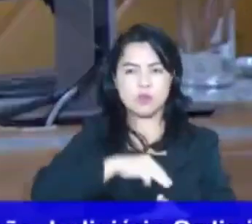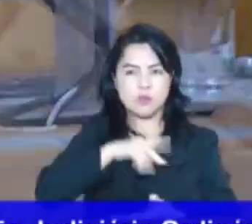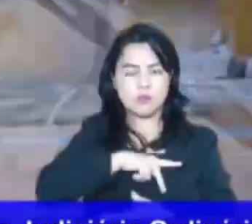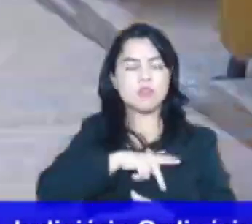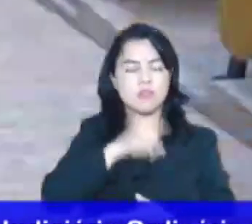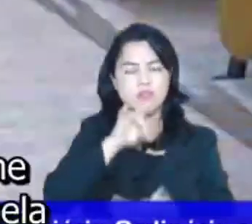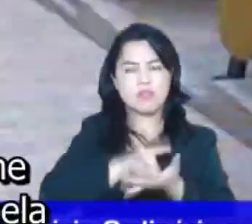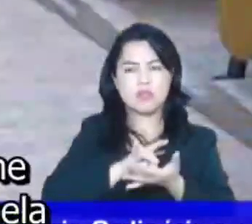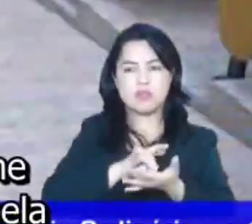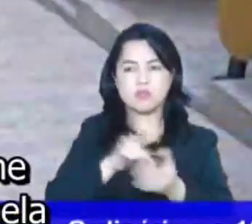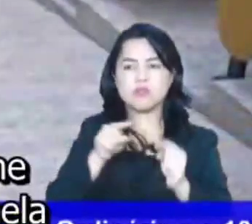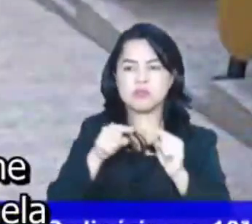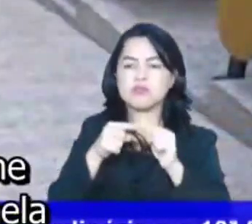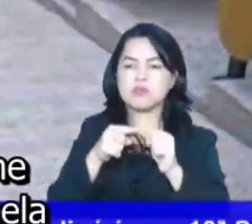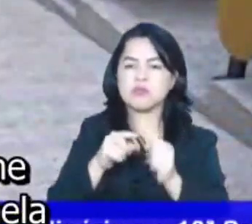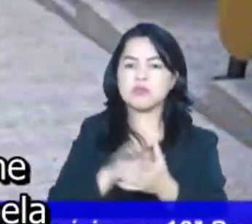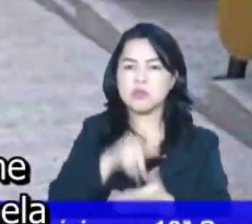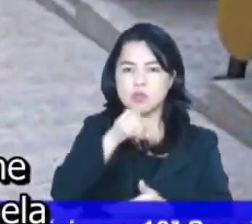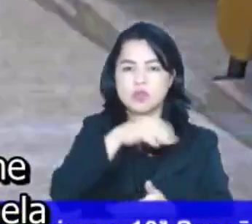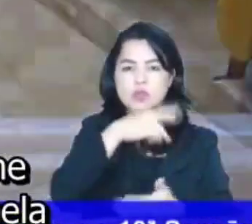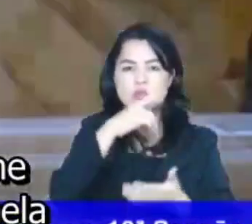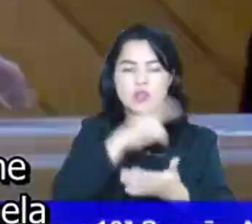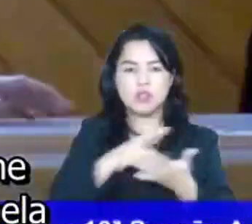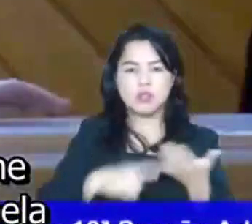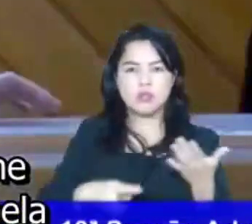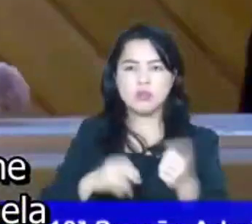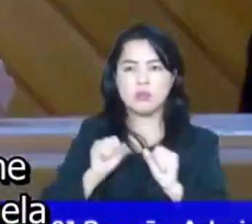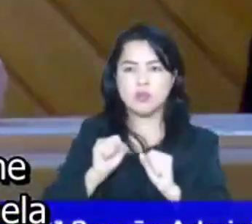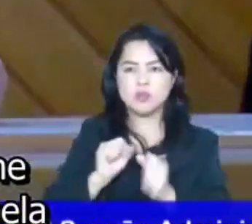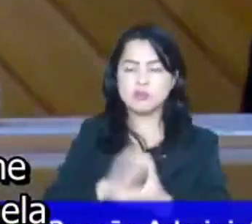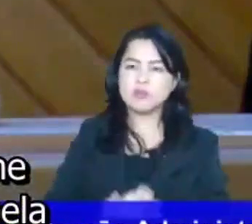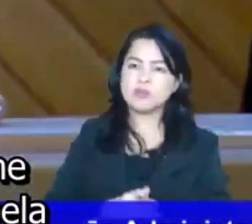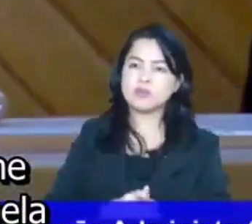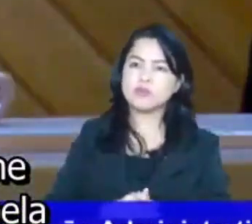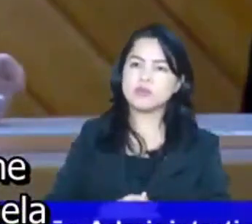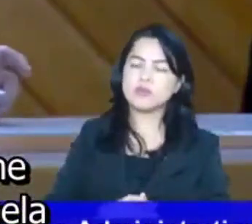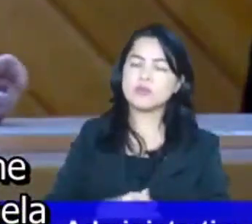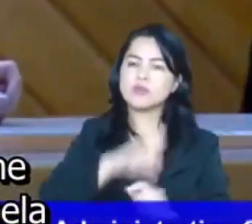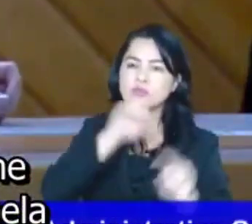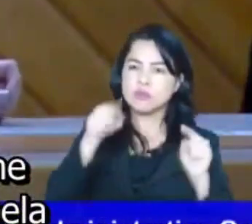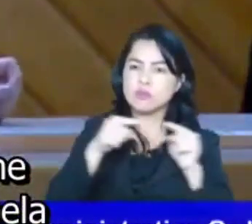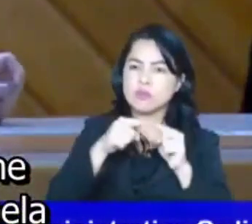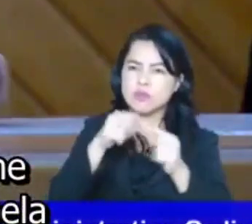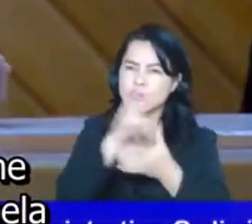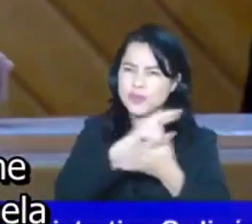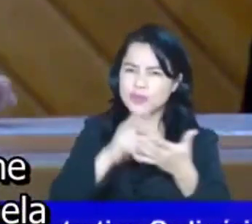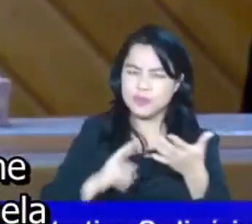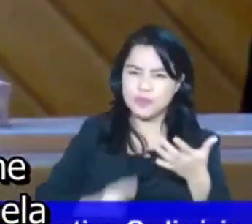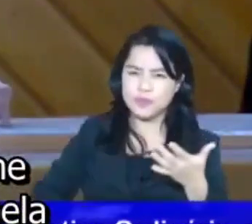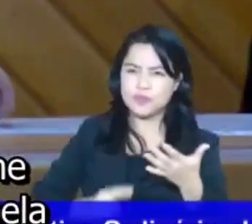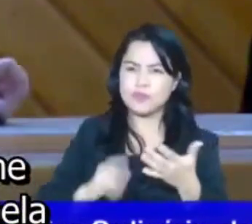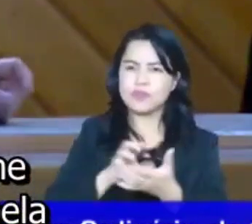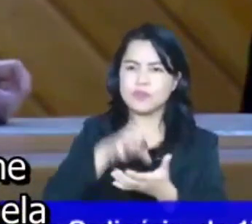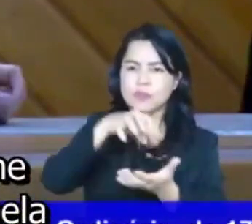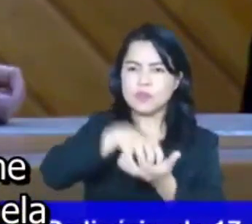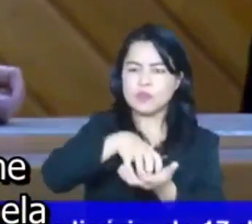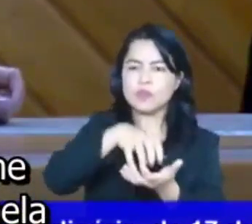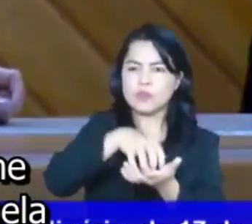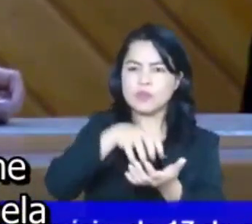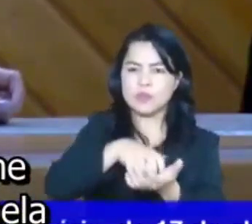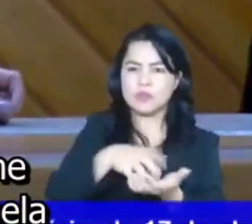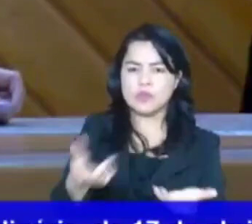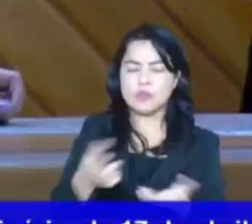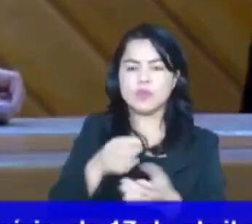parecer. Imagem Pode ampla do prosseguir, plenário. Foco, doutora Paula Conforme Santos. relatado, os órgãos técnico e